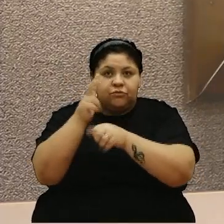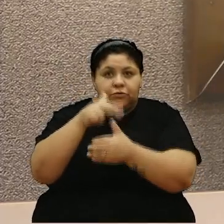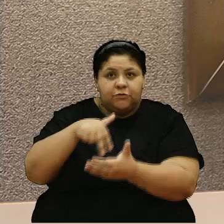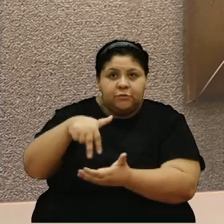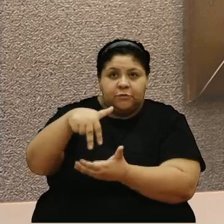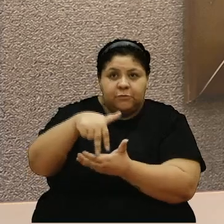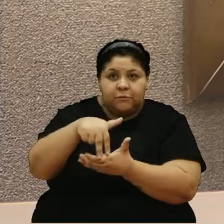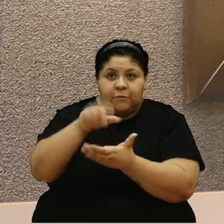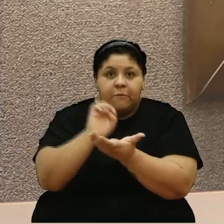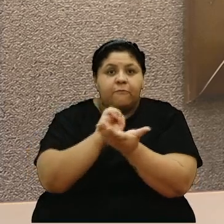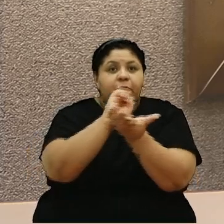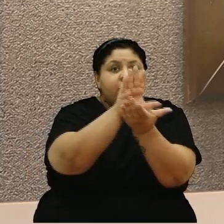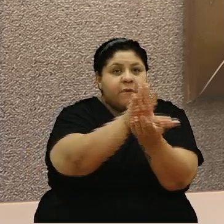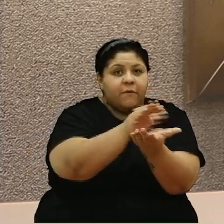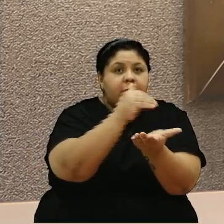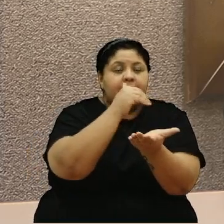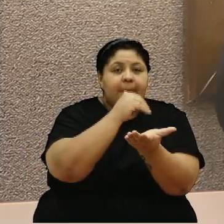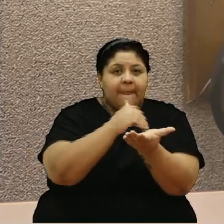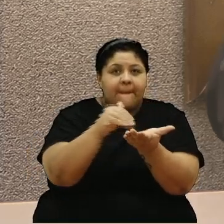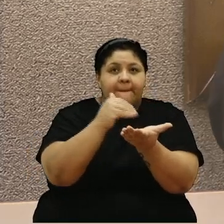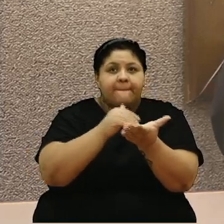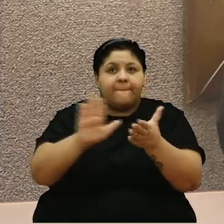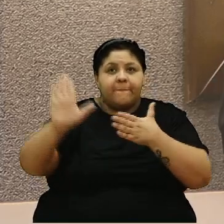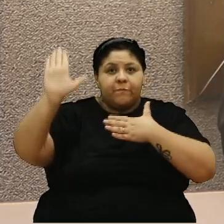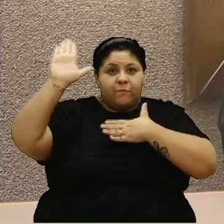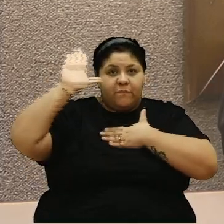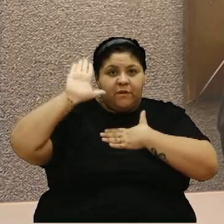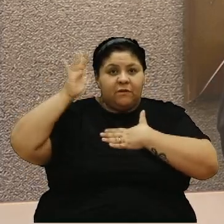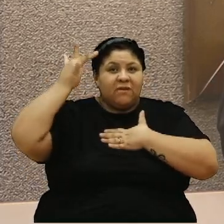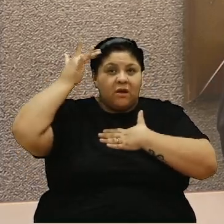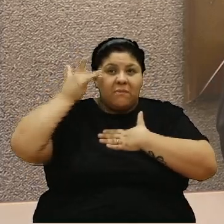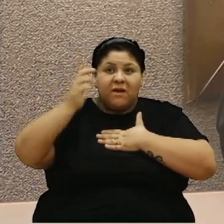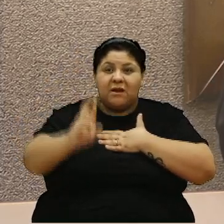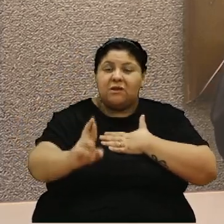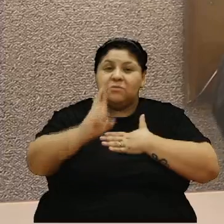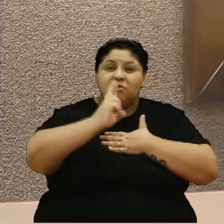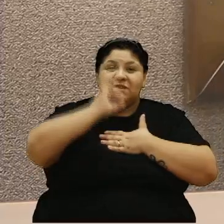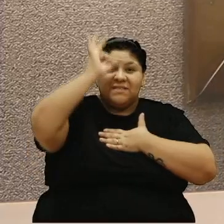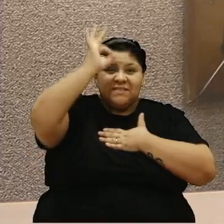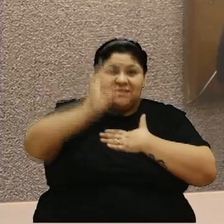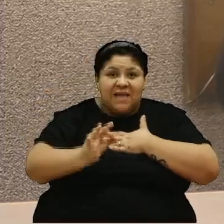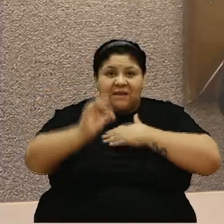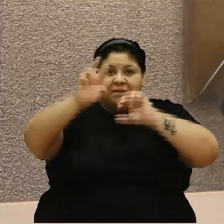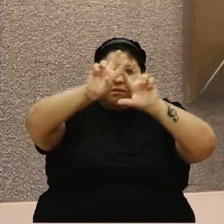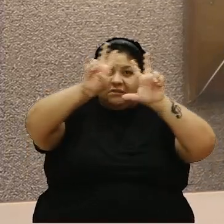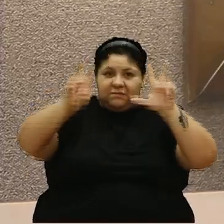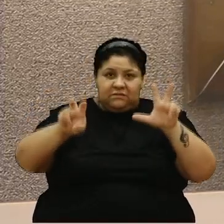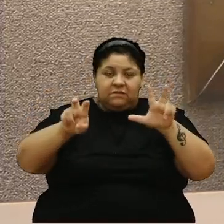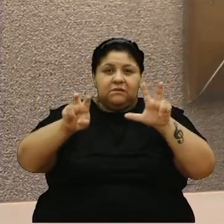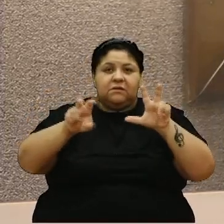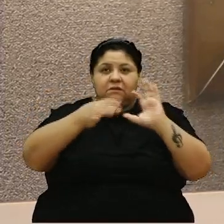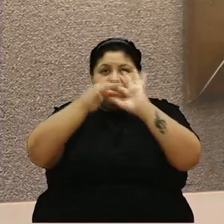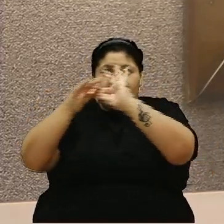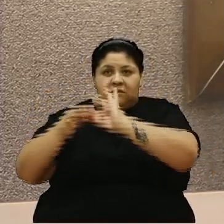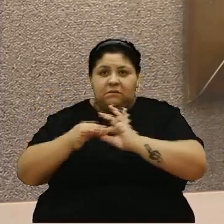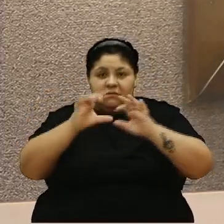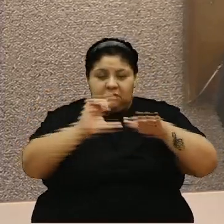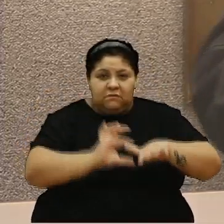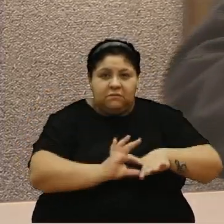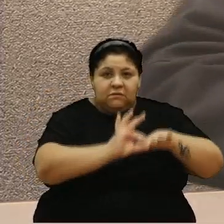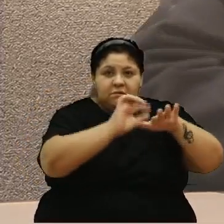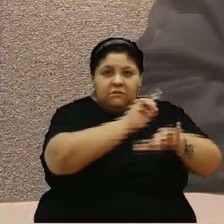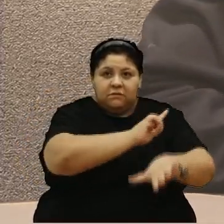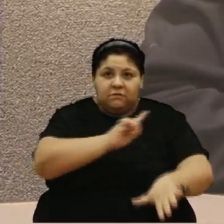para o secretário e lhe prometo que amanhã trago a resposta conclusiva com relação a esse assunto, com a parceria com o nosso líder, o vereador